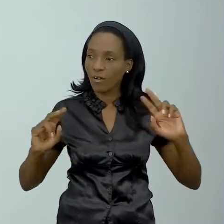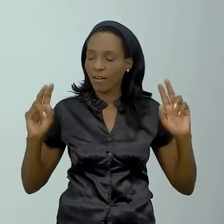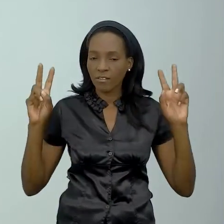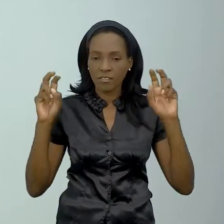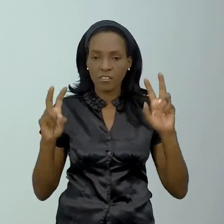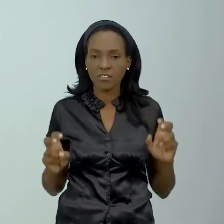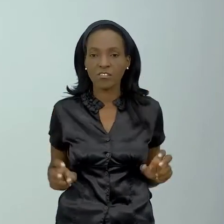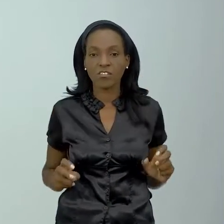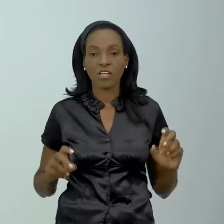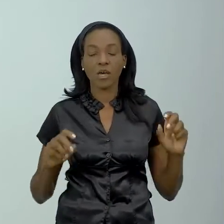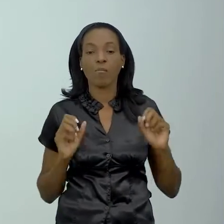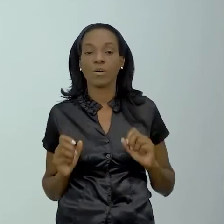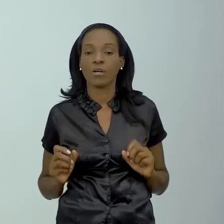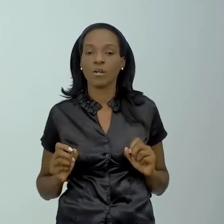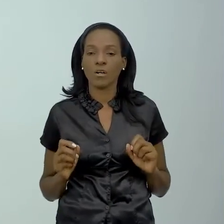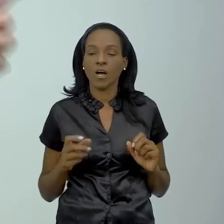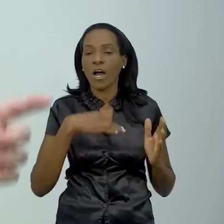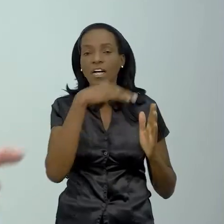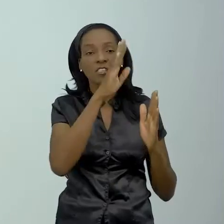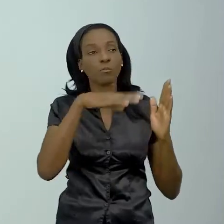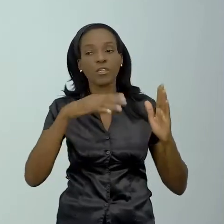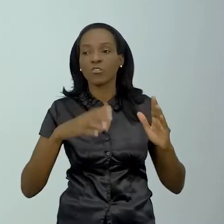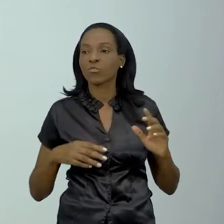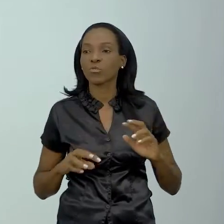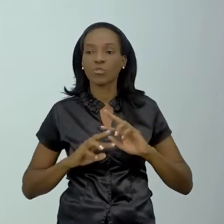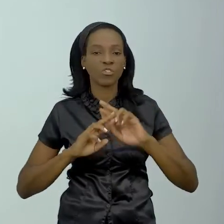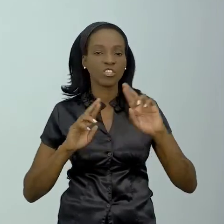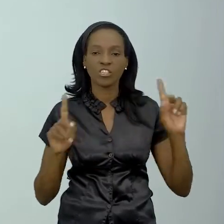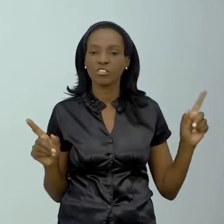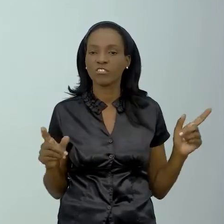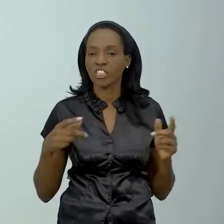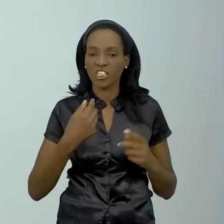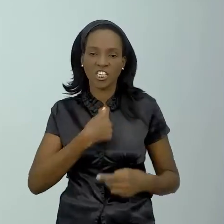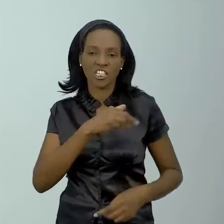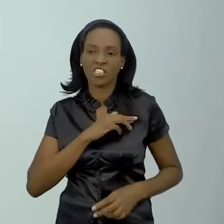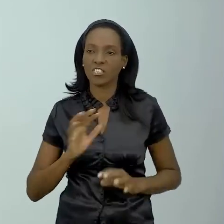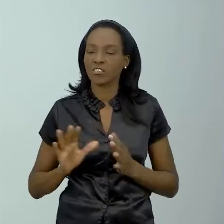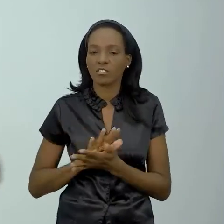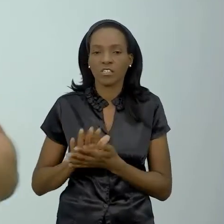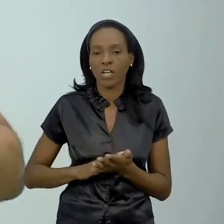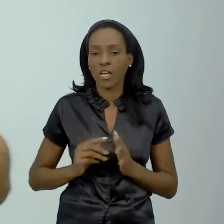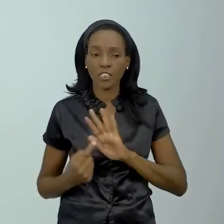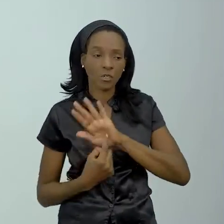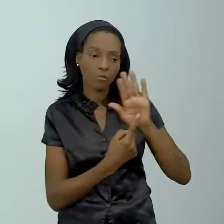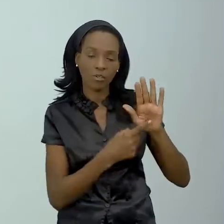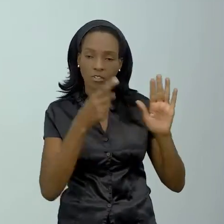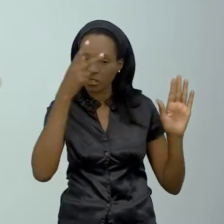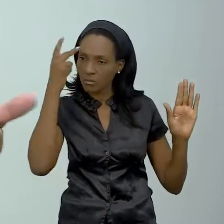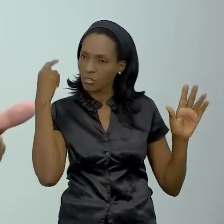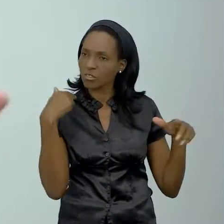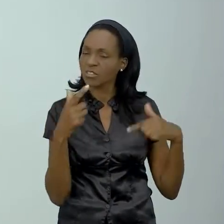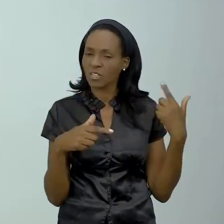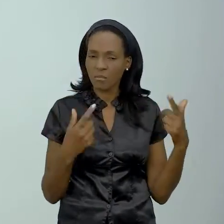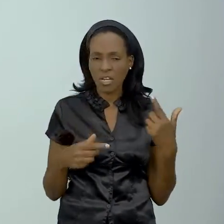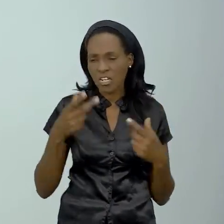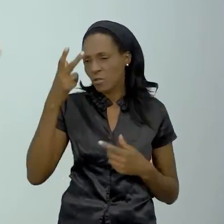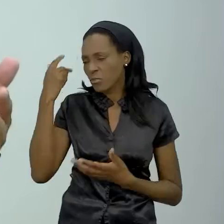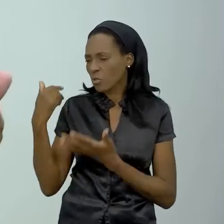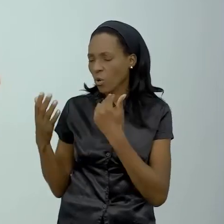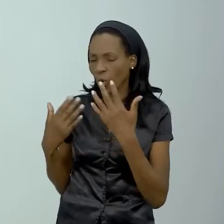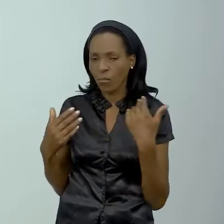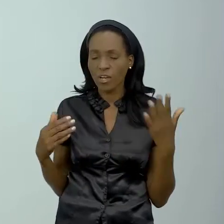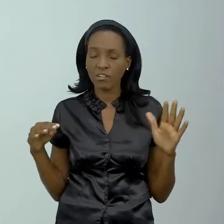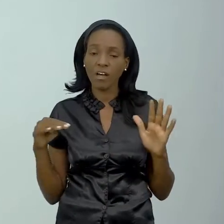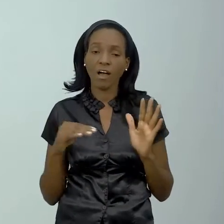próprios quadros param de retratar tantas figuras religiosas, começam a retratar as pessoas trabalhando, ou então as pessoas em frente se alimentando. E até que chega uma hora